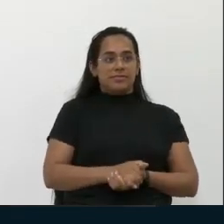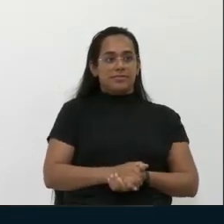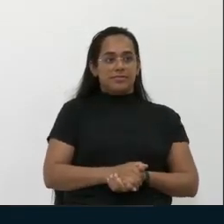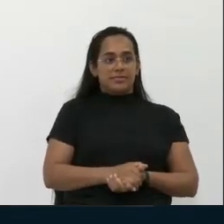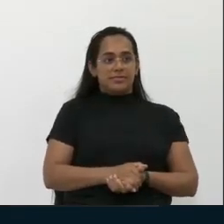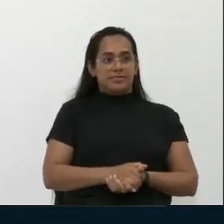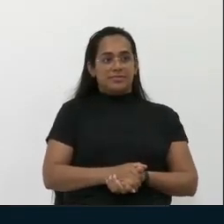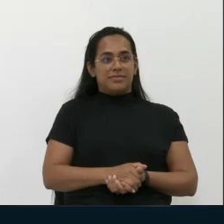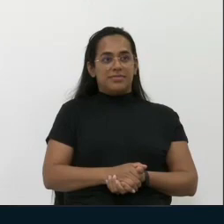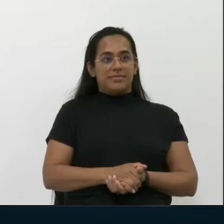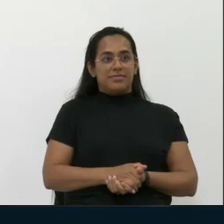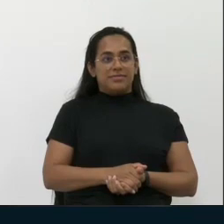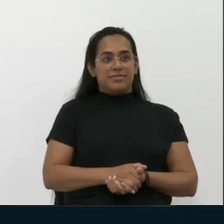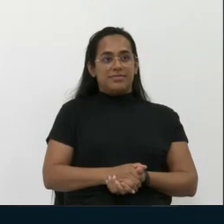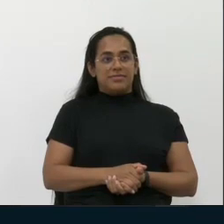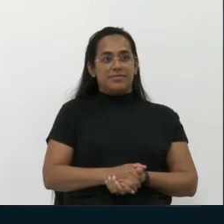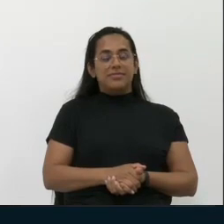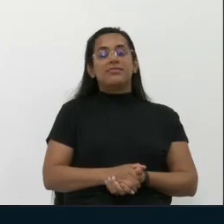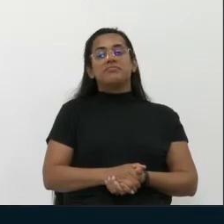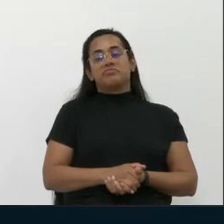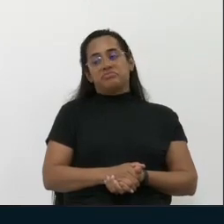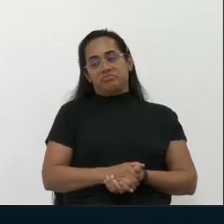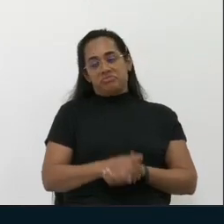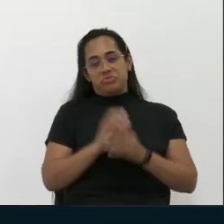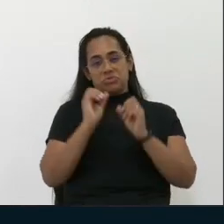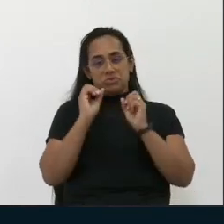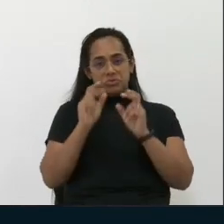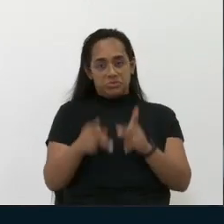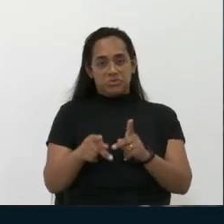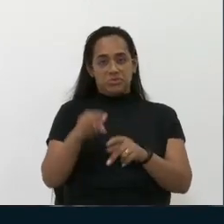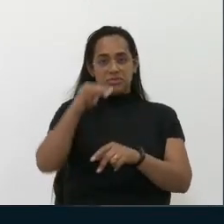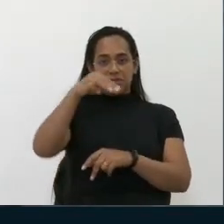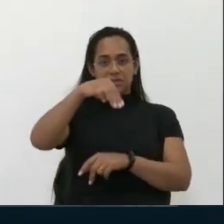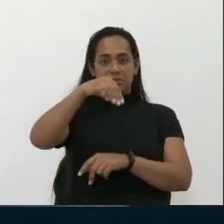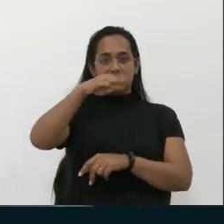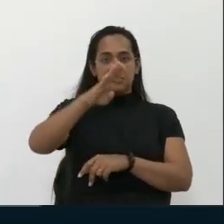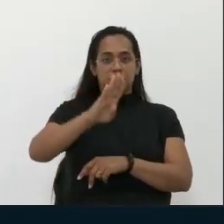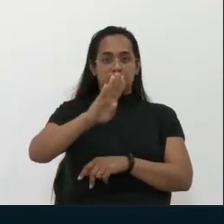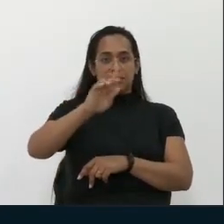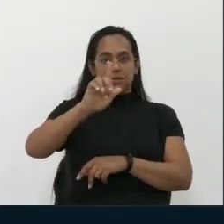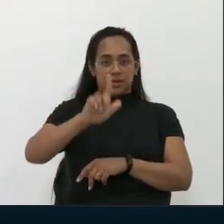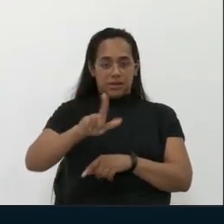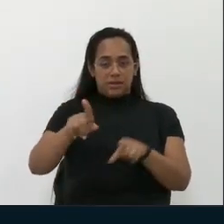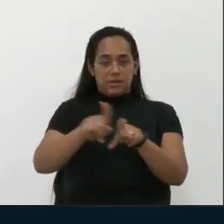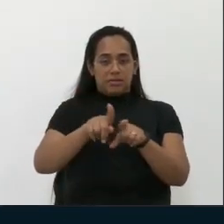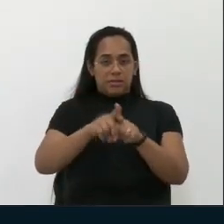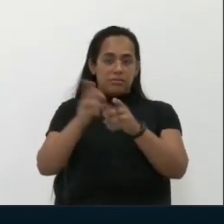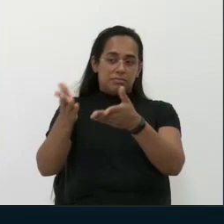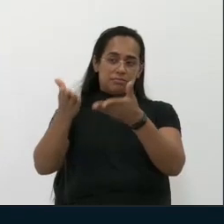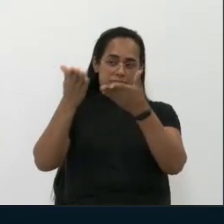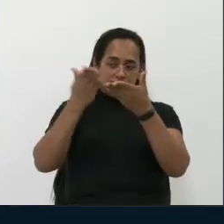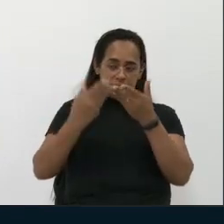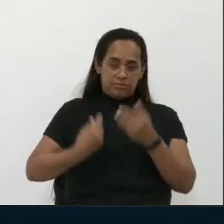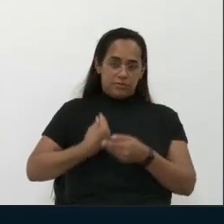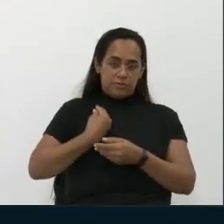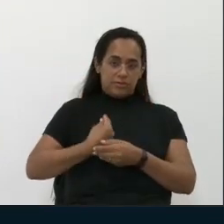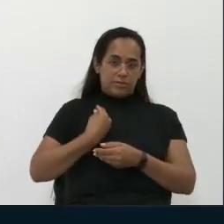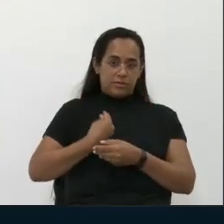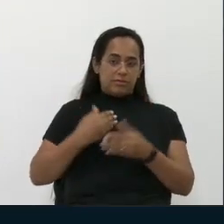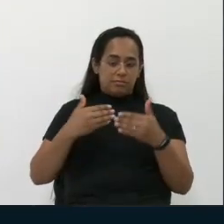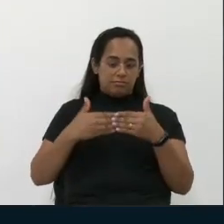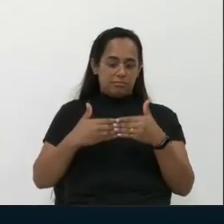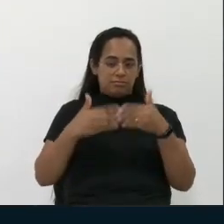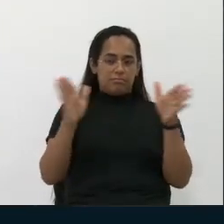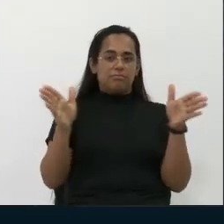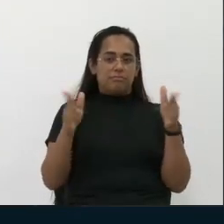Ah, então tá bom. Então o MBL está convidado também, tá? Vai estar presente na inauguração. É isso?